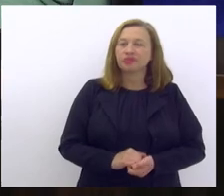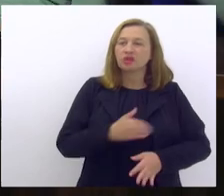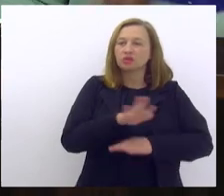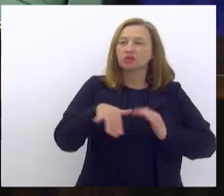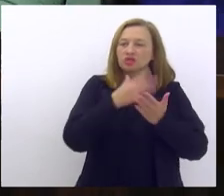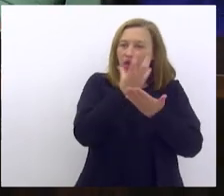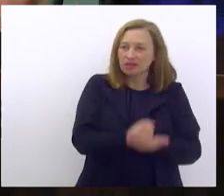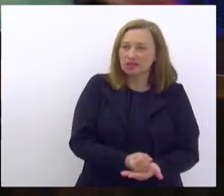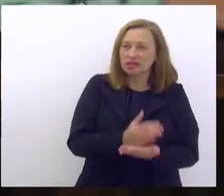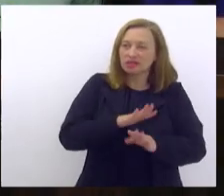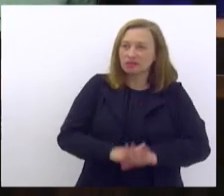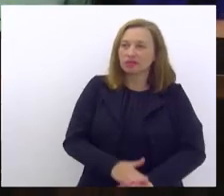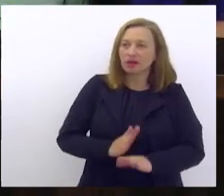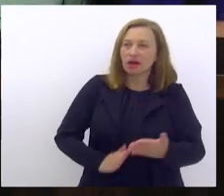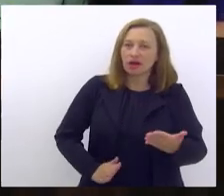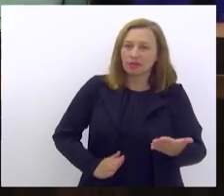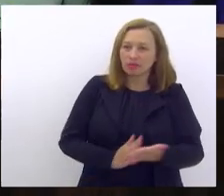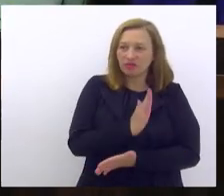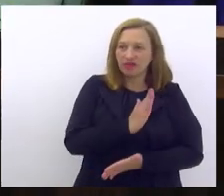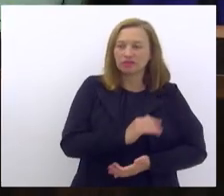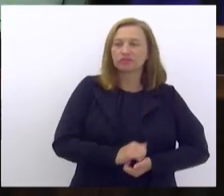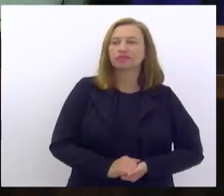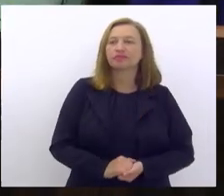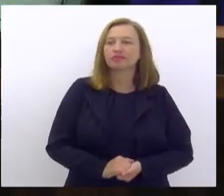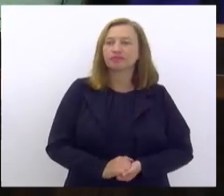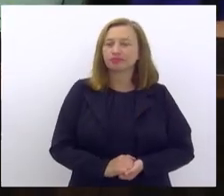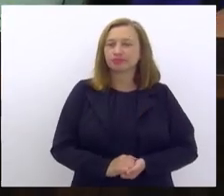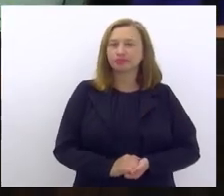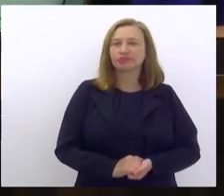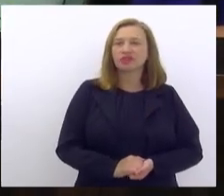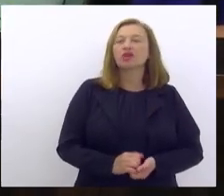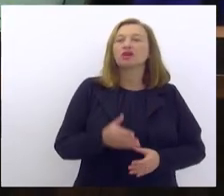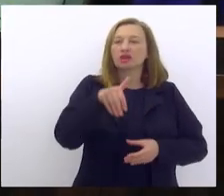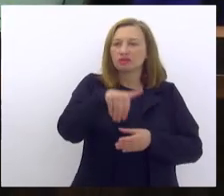Os senhores que aprovam, permaneçam como estão. Aprovado.